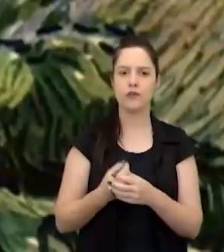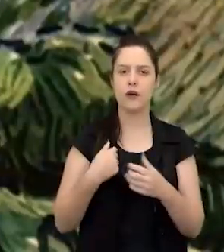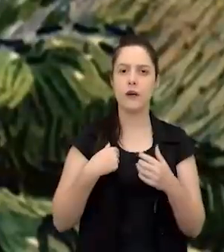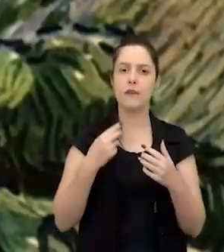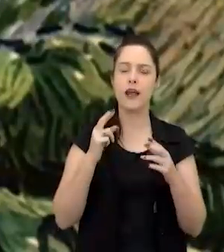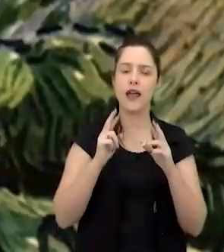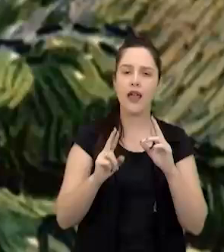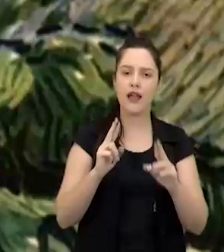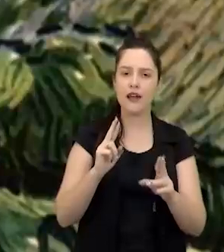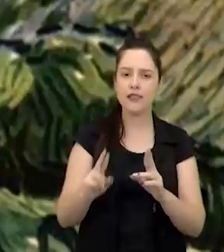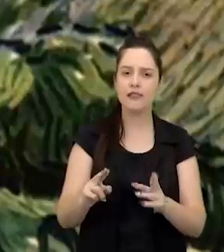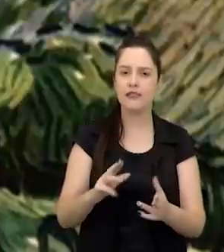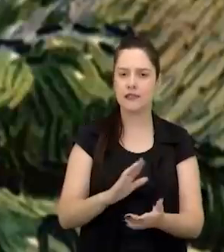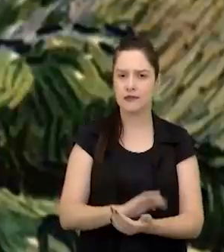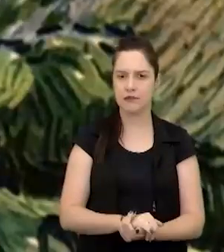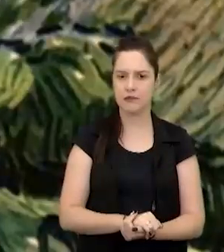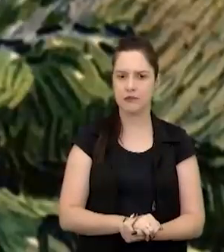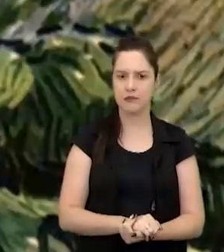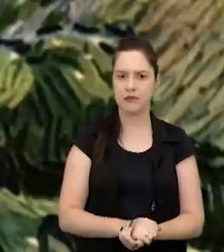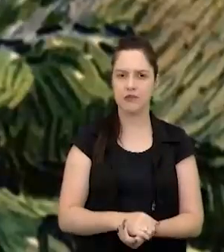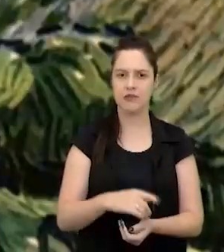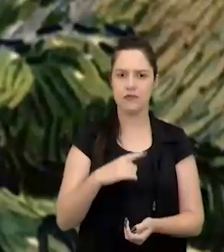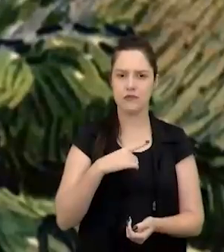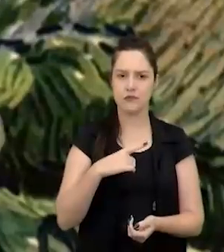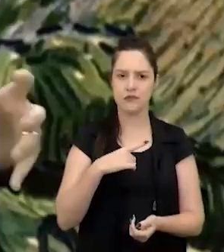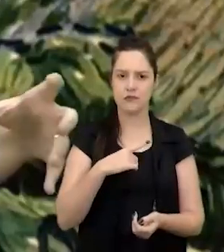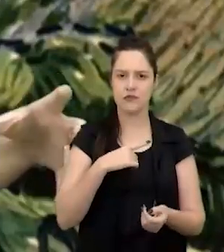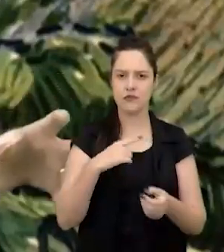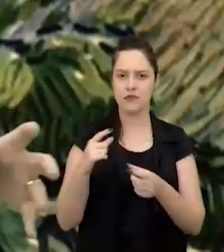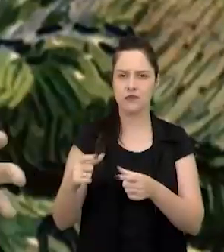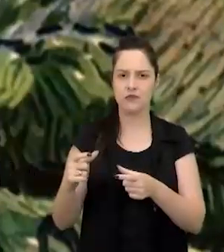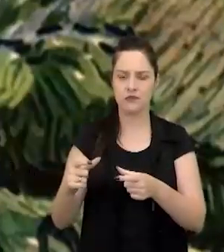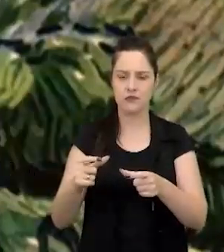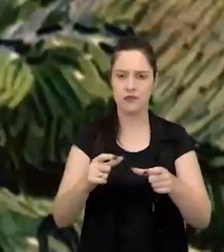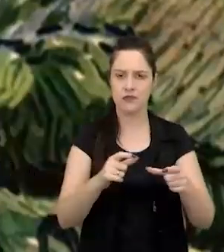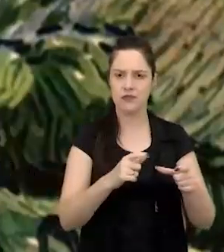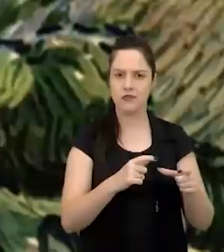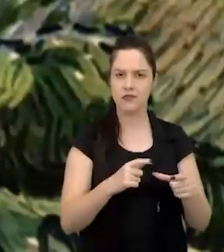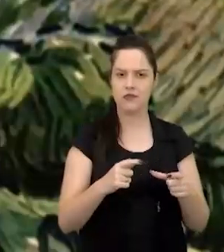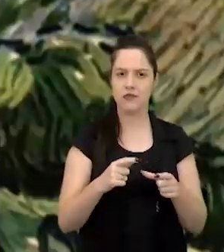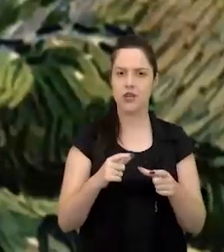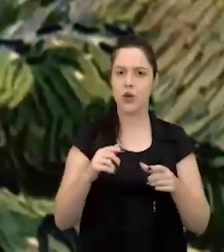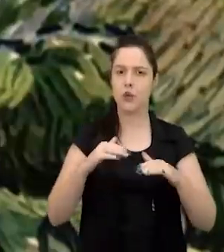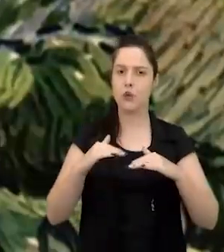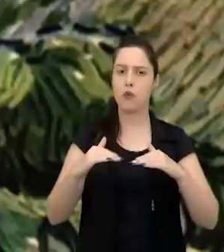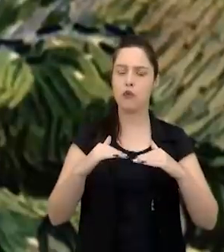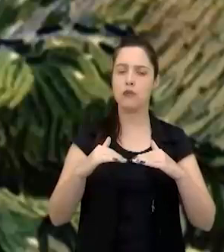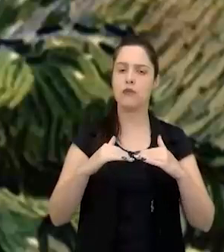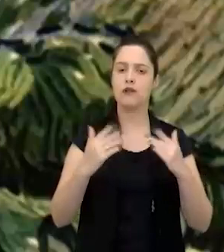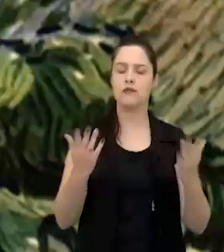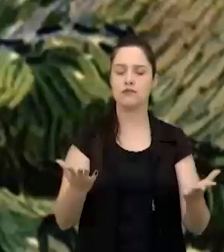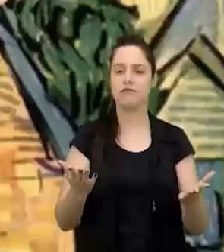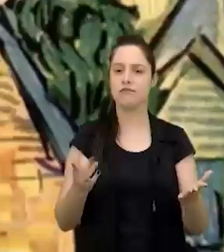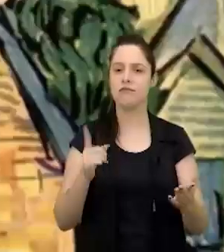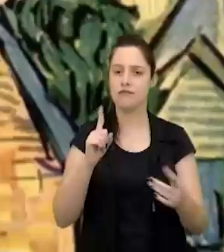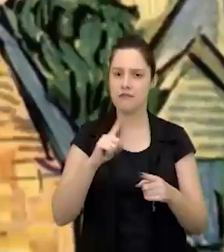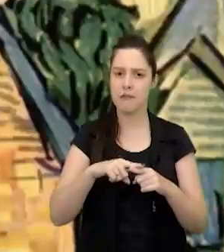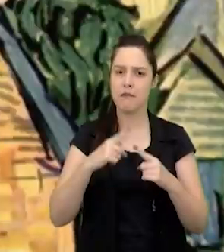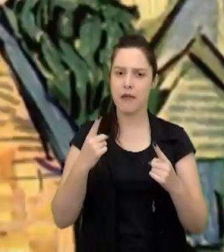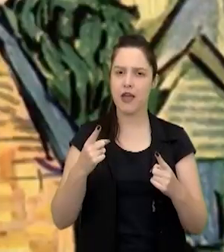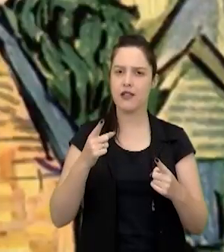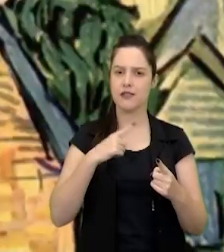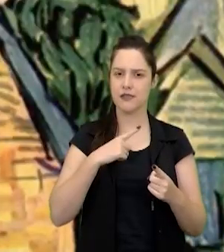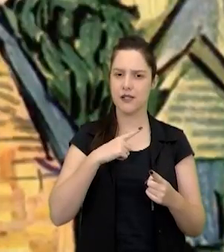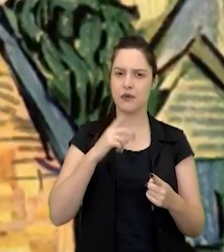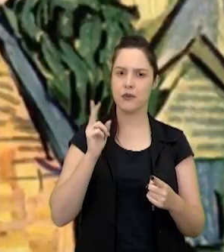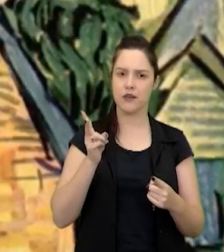né? A gente tem essas caixinhas, esses estilos, esses movimentos consagrados aí, mas a gente sempre tem